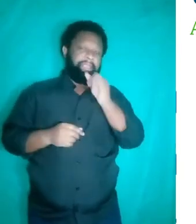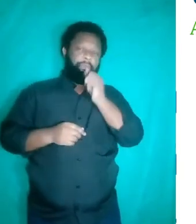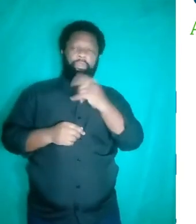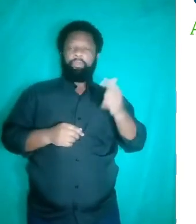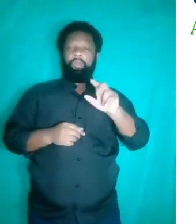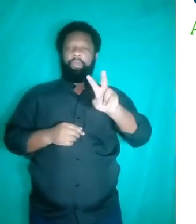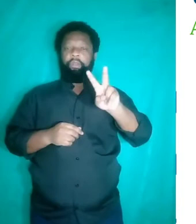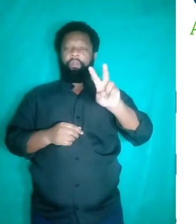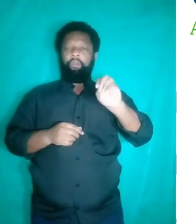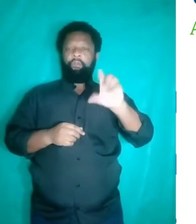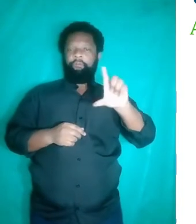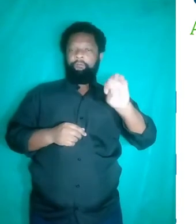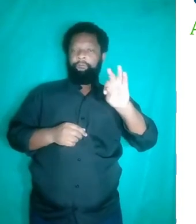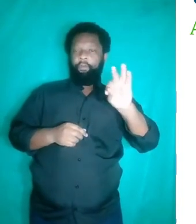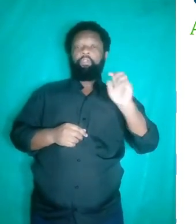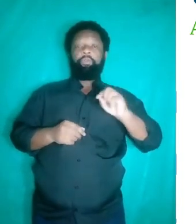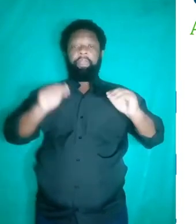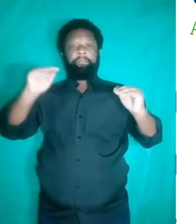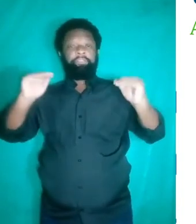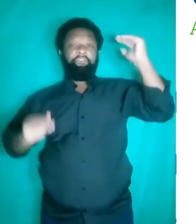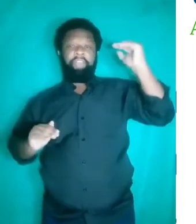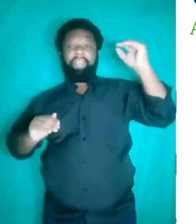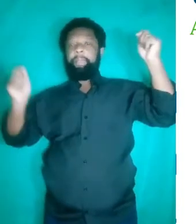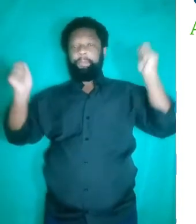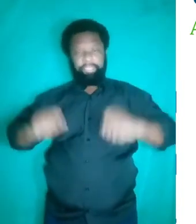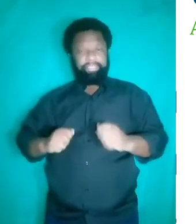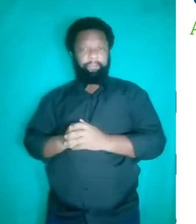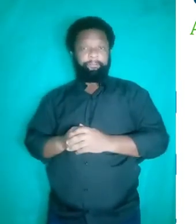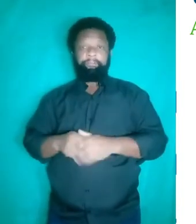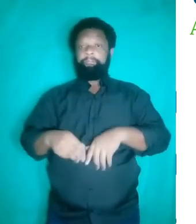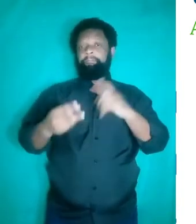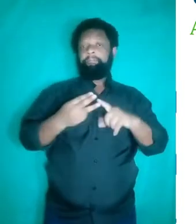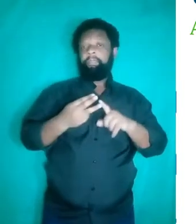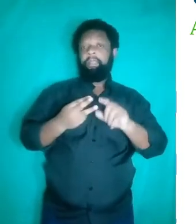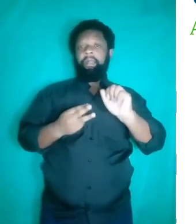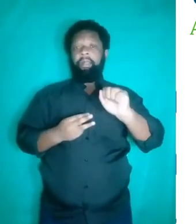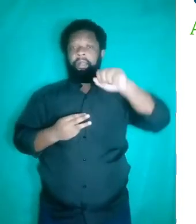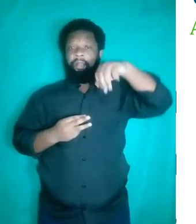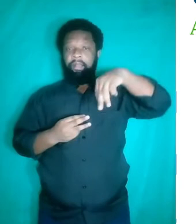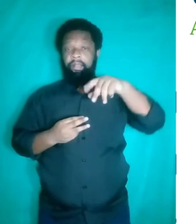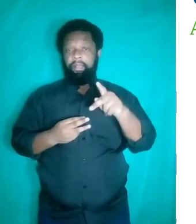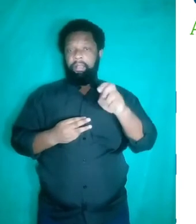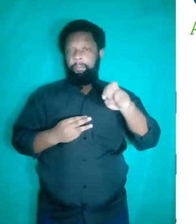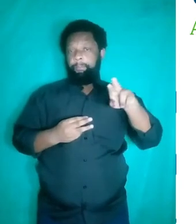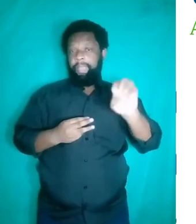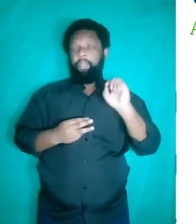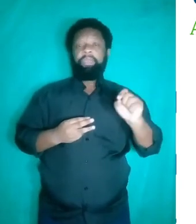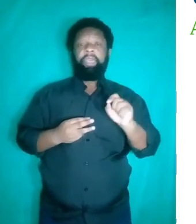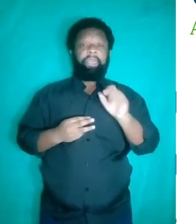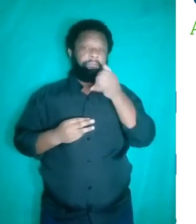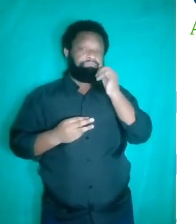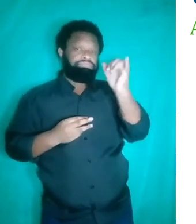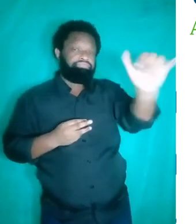vamos supor assim, uma tomada, uma bateria. E a amperagem, né? Esse ampere, ele é a corrente. Então, o que o volt